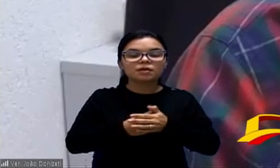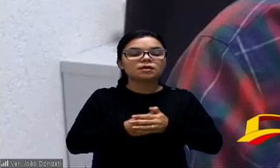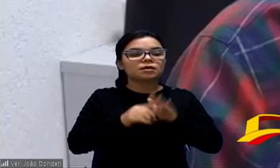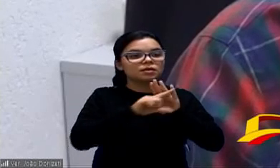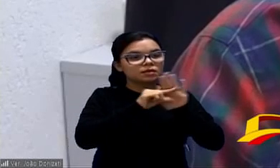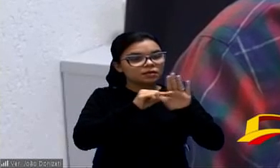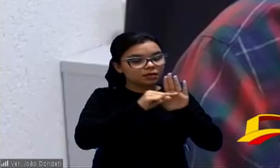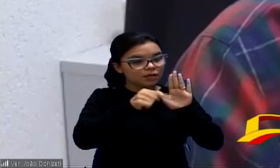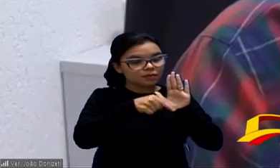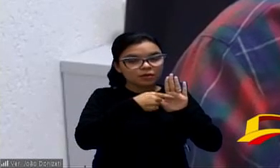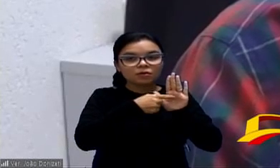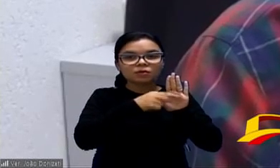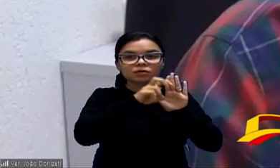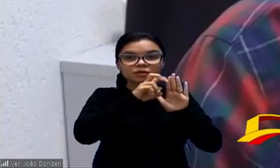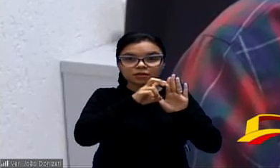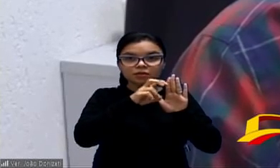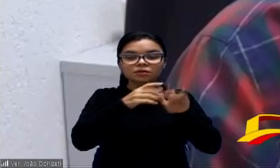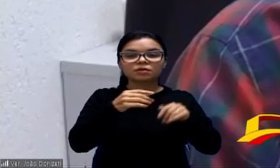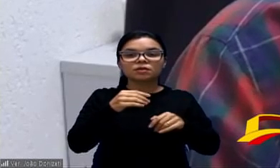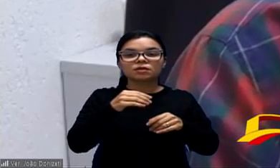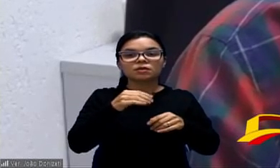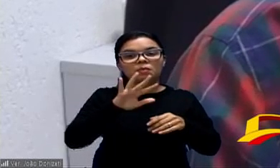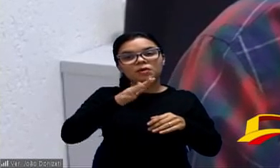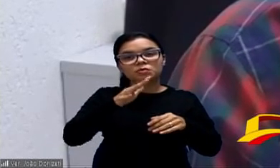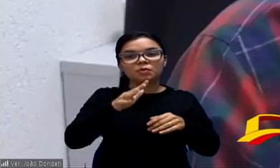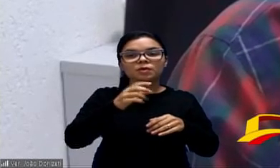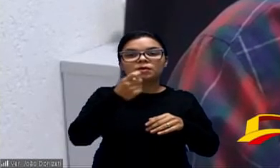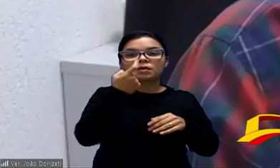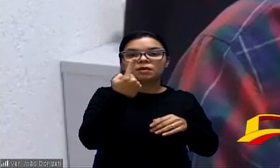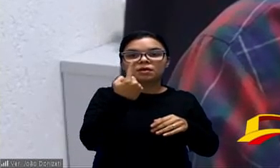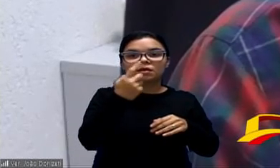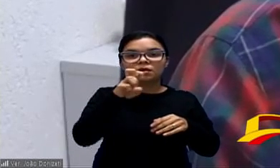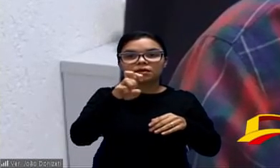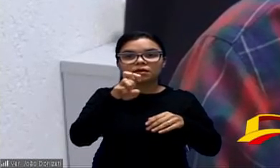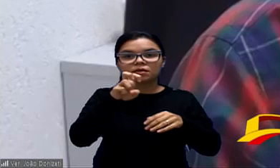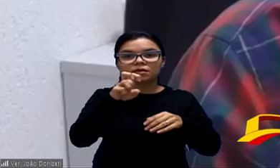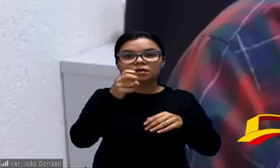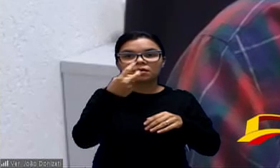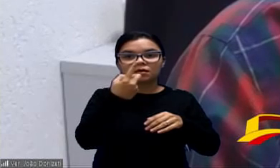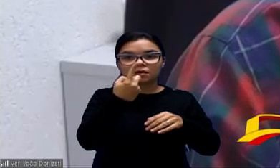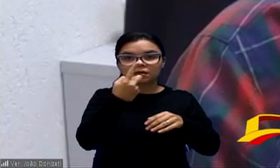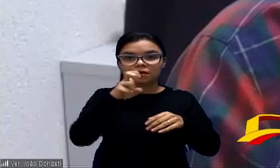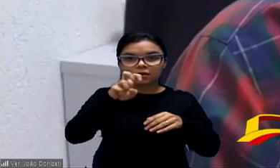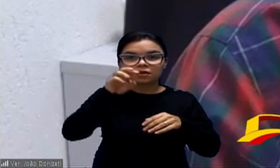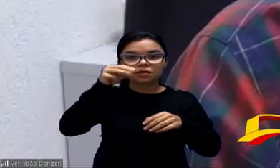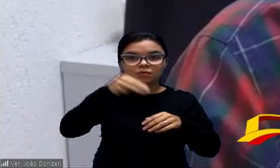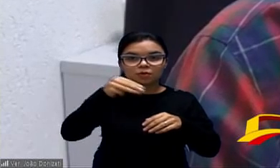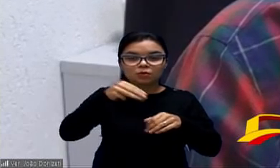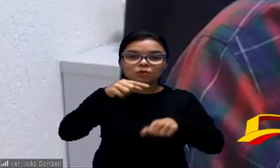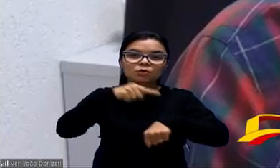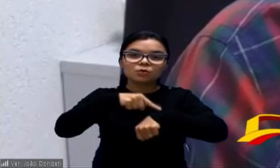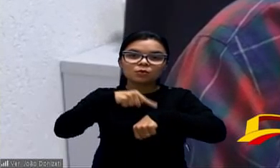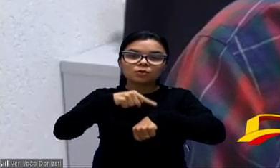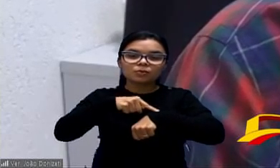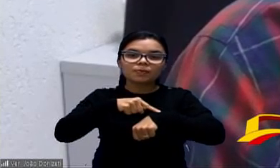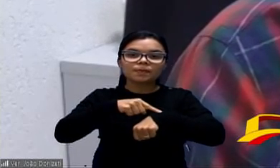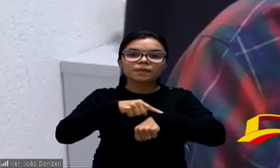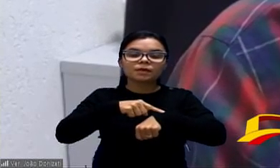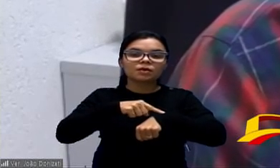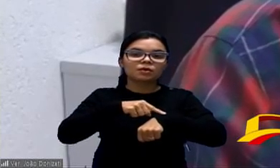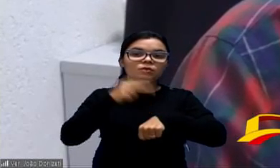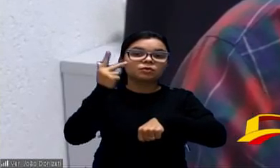efeitos dessa lei, entende razoável, 15 minutos em dias normais e até 30 minutos em